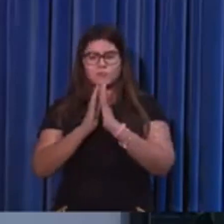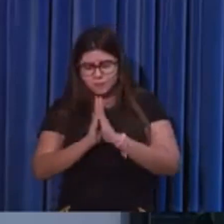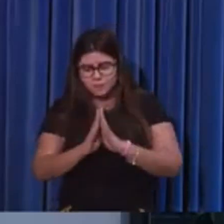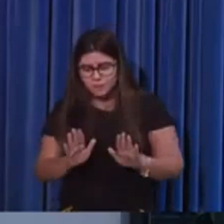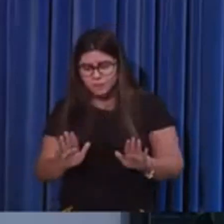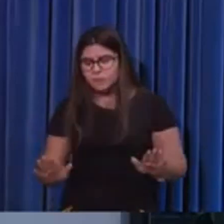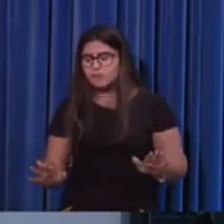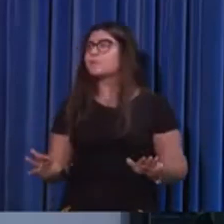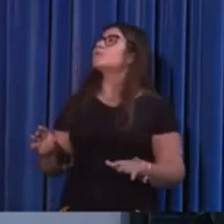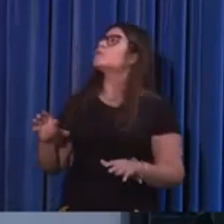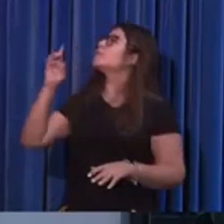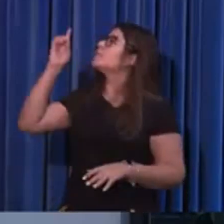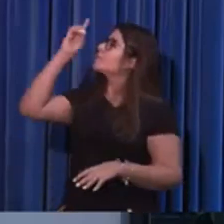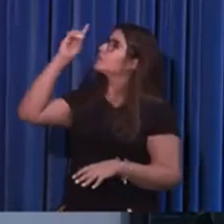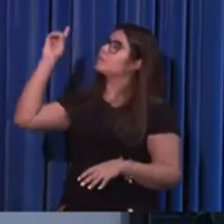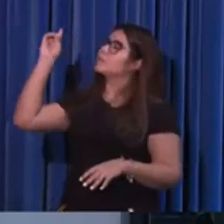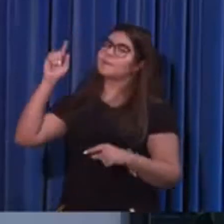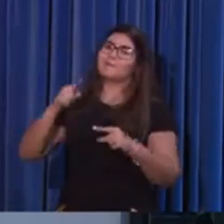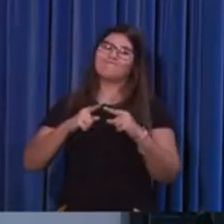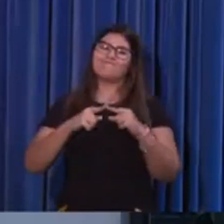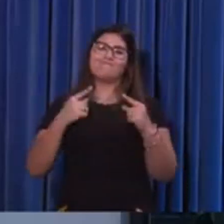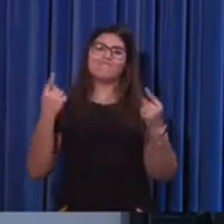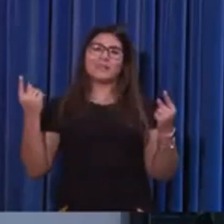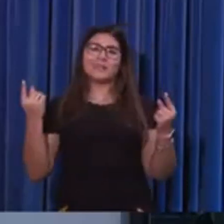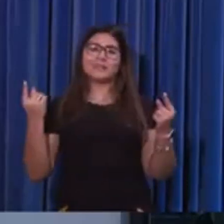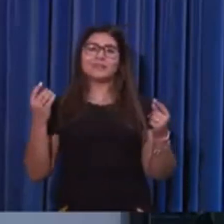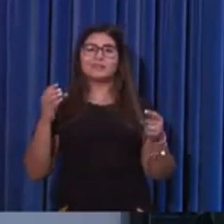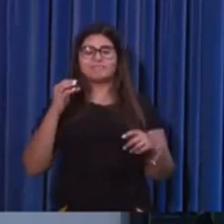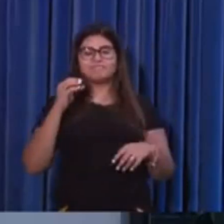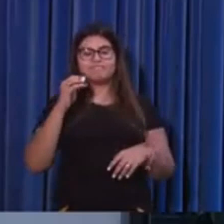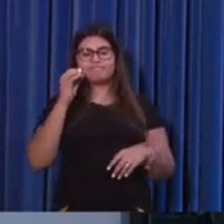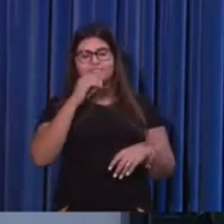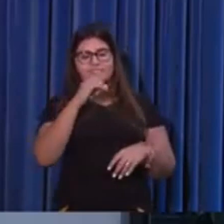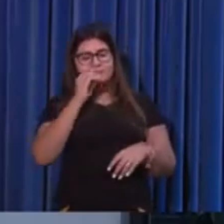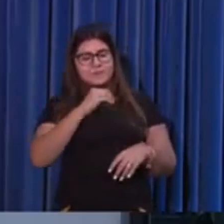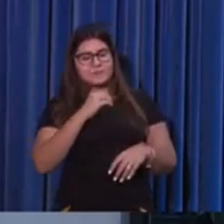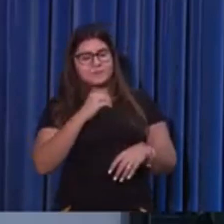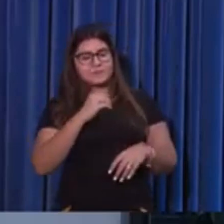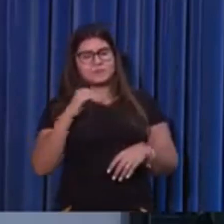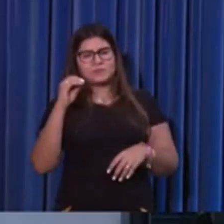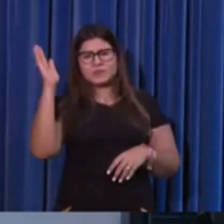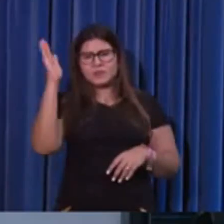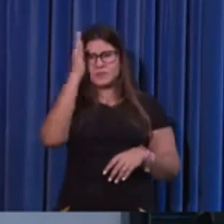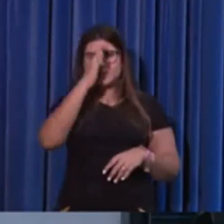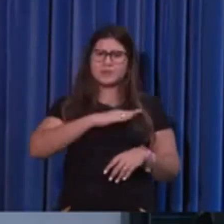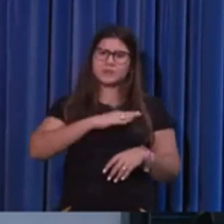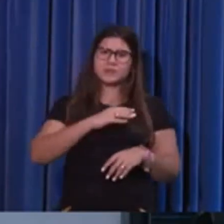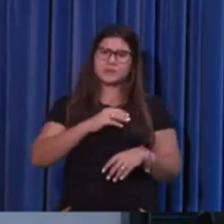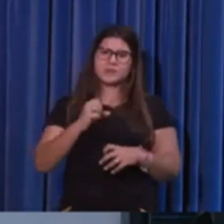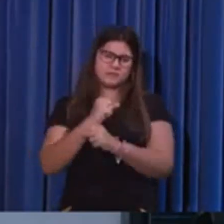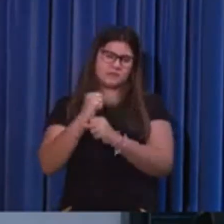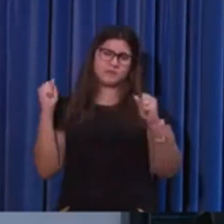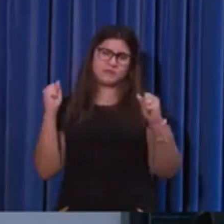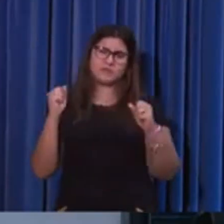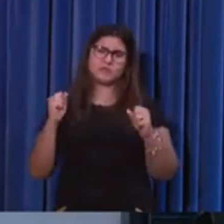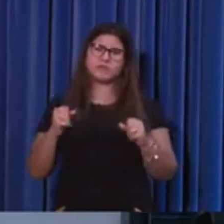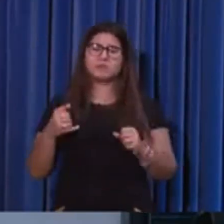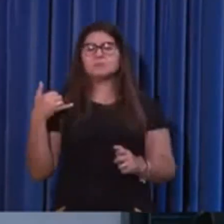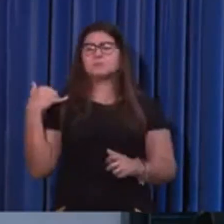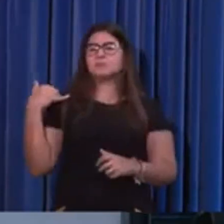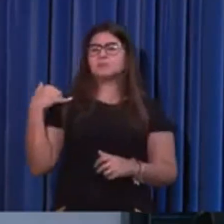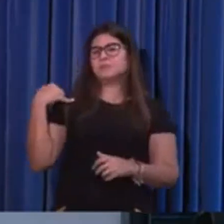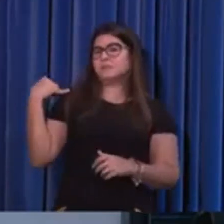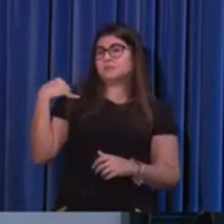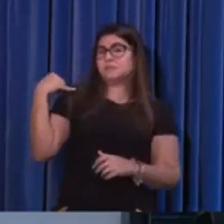Deus, mas eles eram negligentes, eram rebeldes, eram orgulhosos,